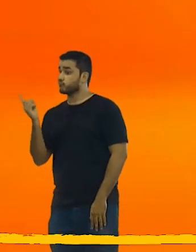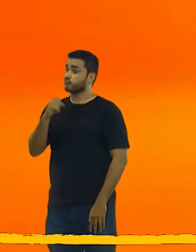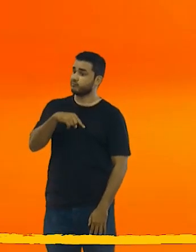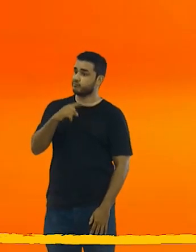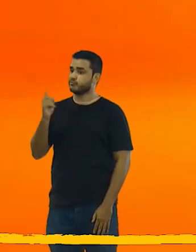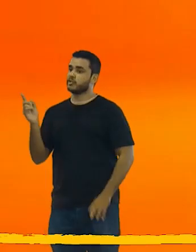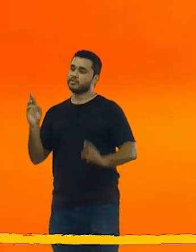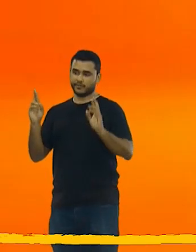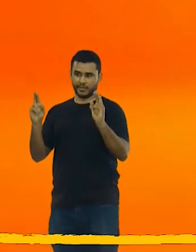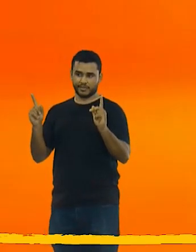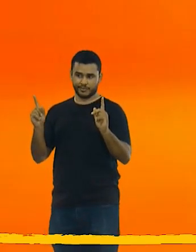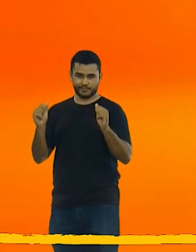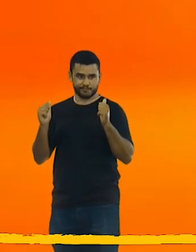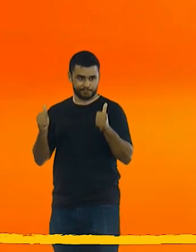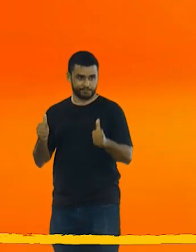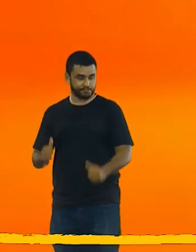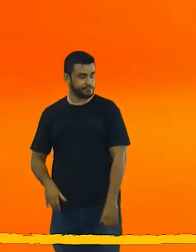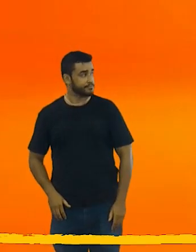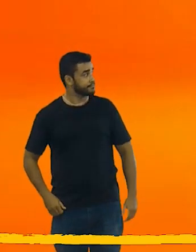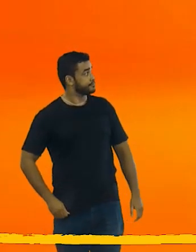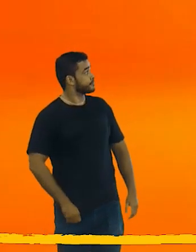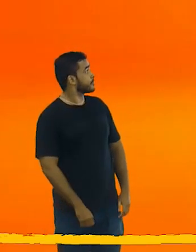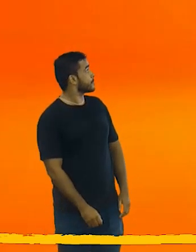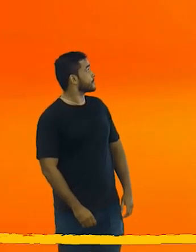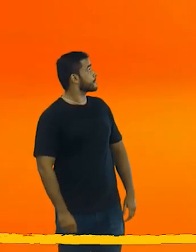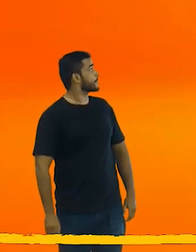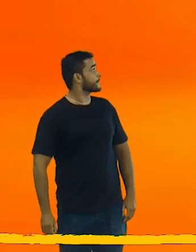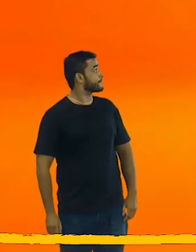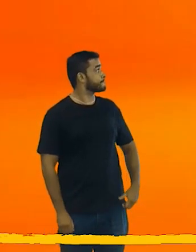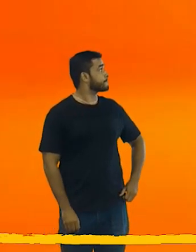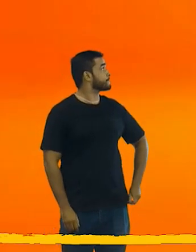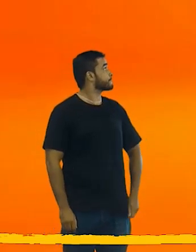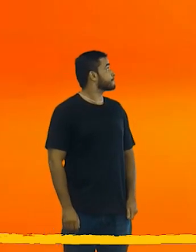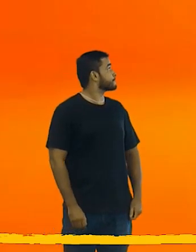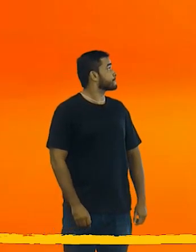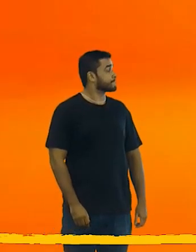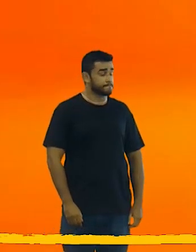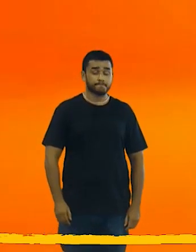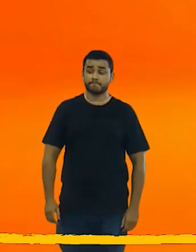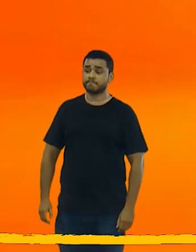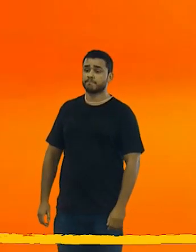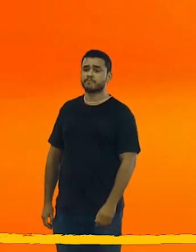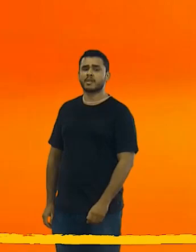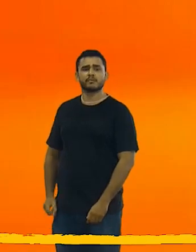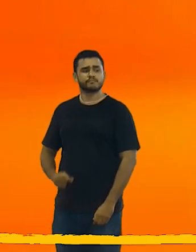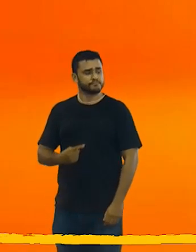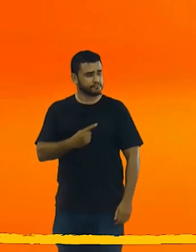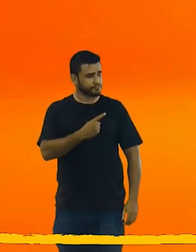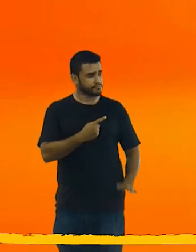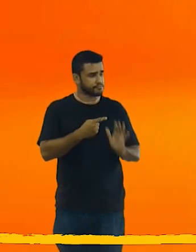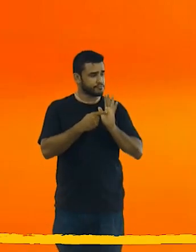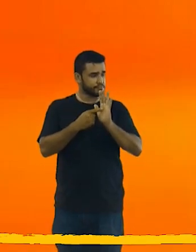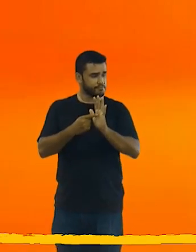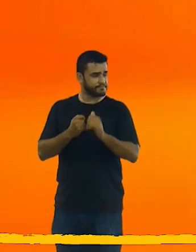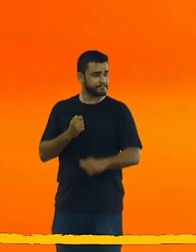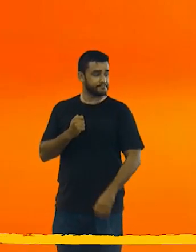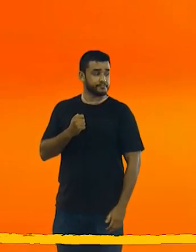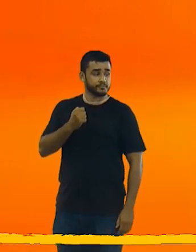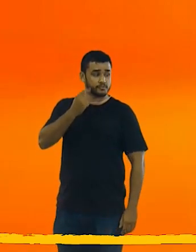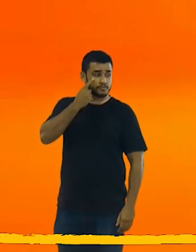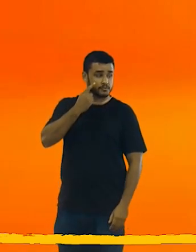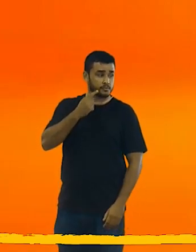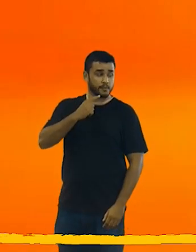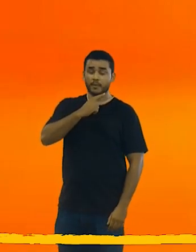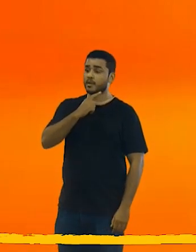ó. Por que isso vem acontecendo, Joãozinho? A famosa Revolução Verde. O que seria a nossa Revolução Verde? É uma